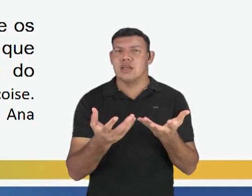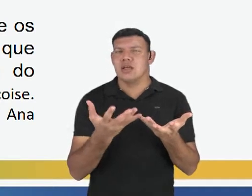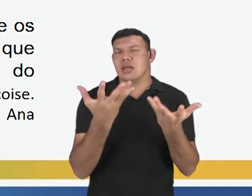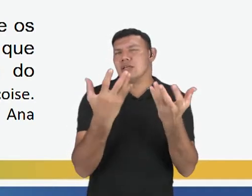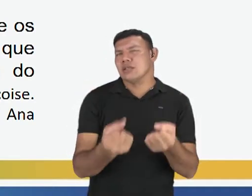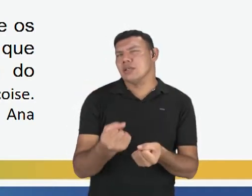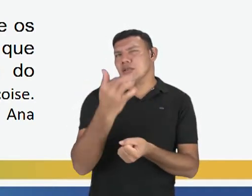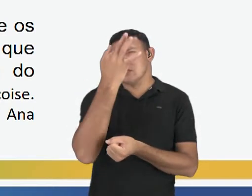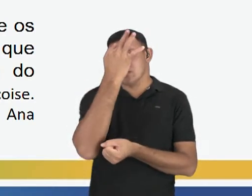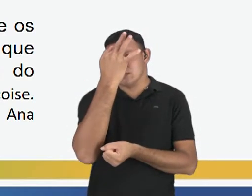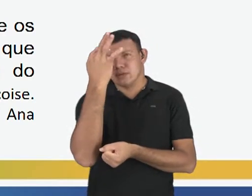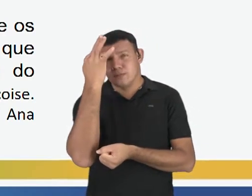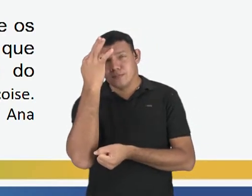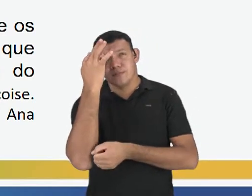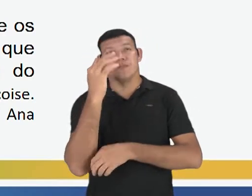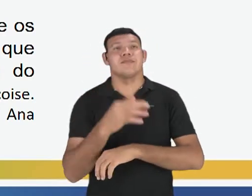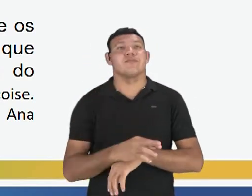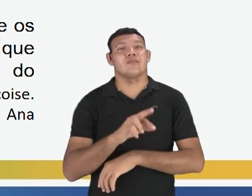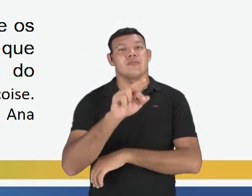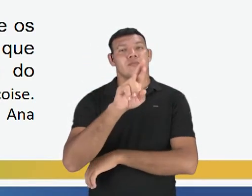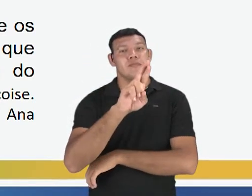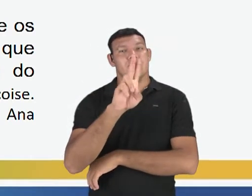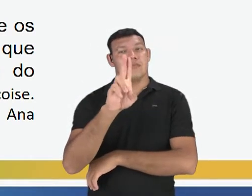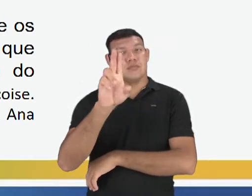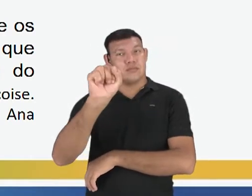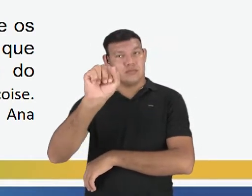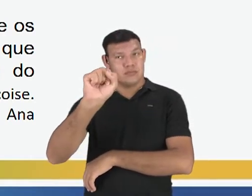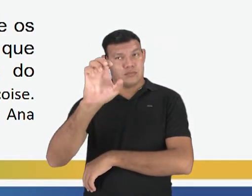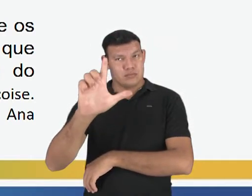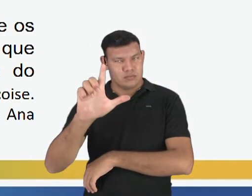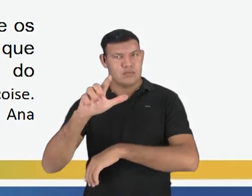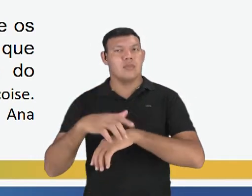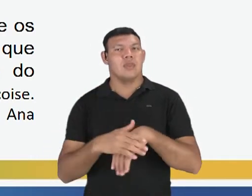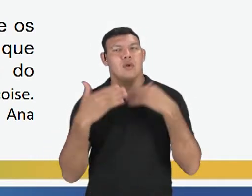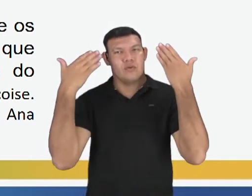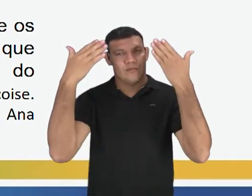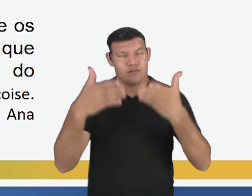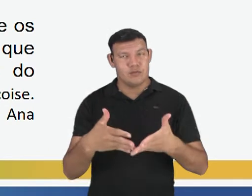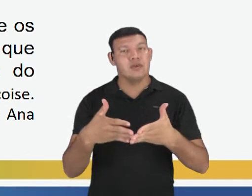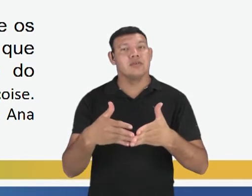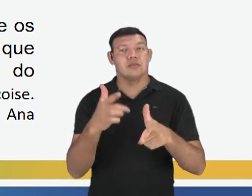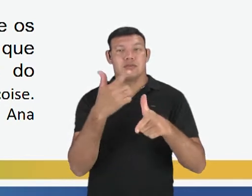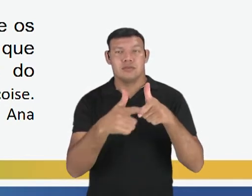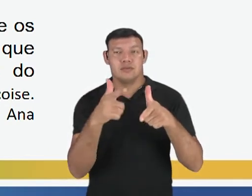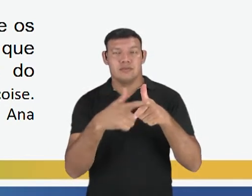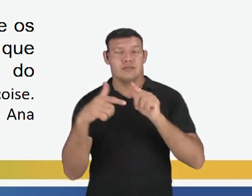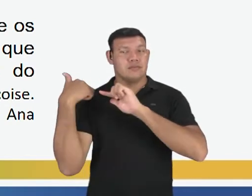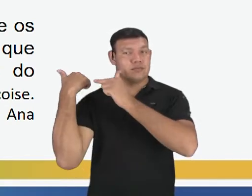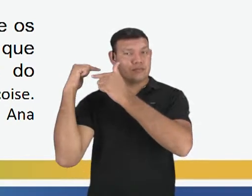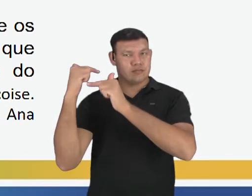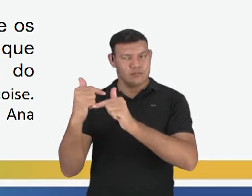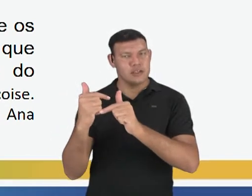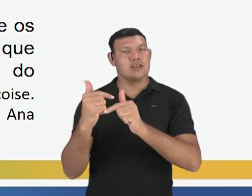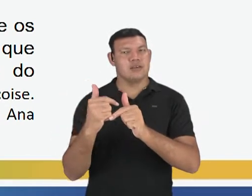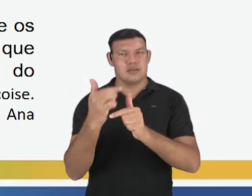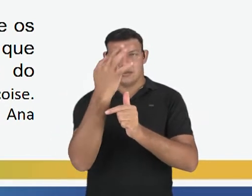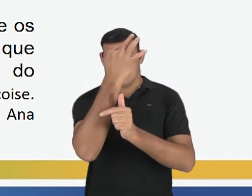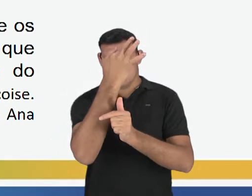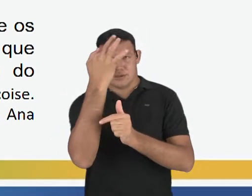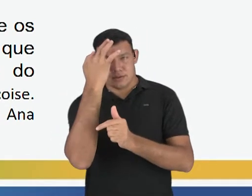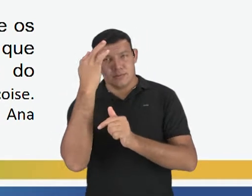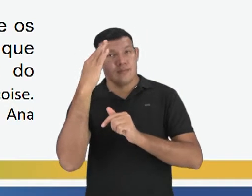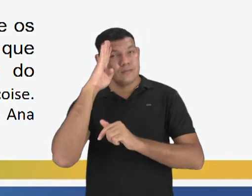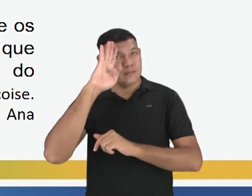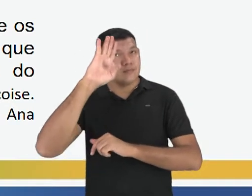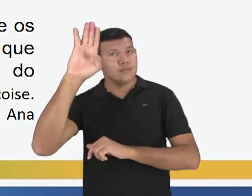filósofo. Rawls se volta aos problemas clássicos da filosofia, especificamente os problemas da teoria do